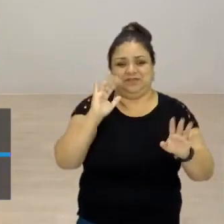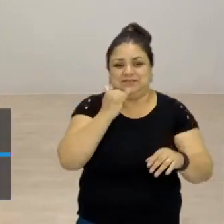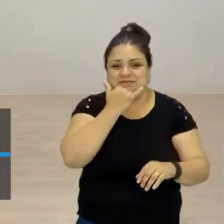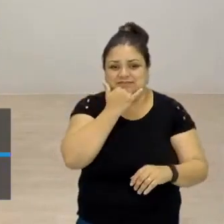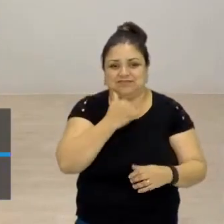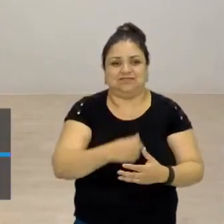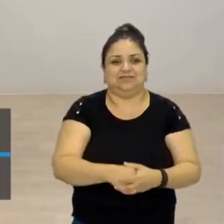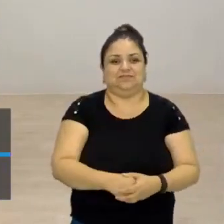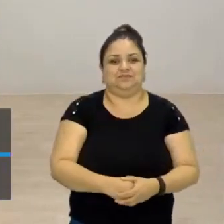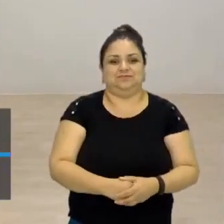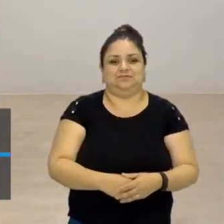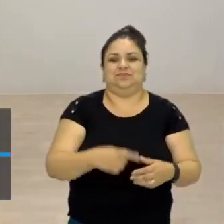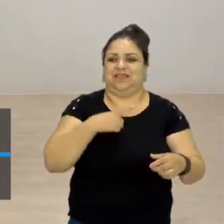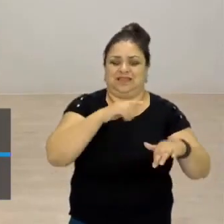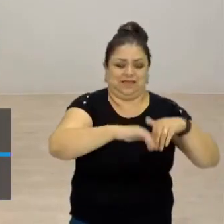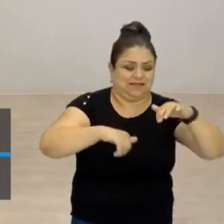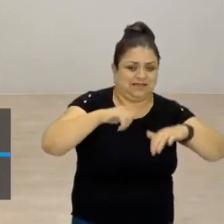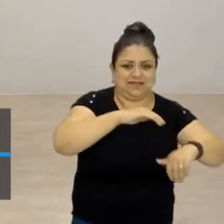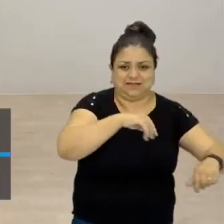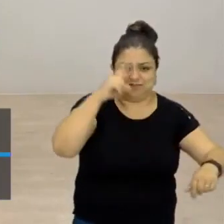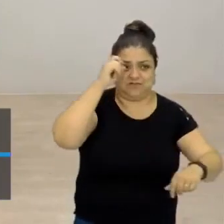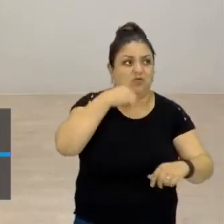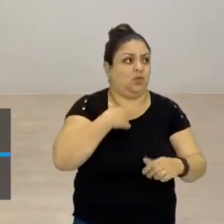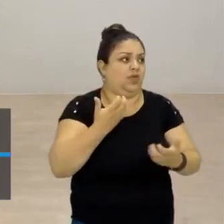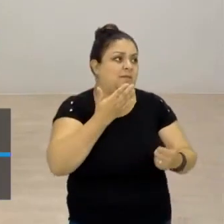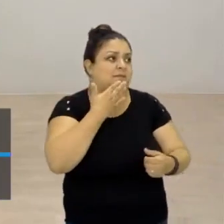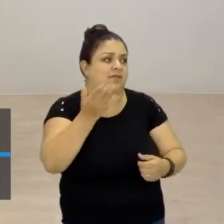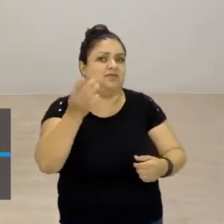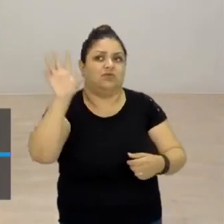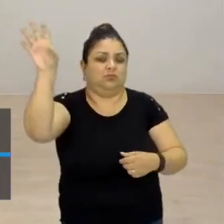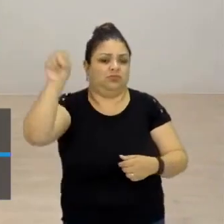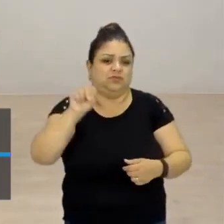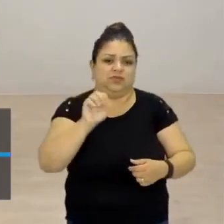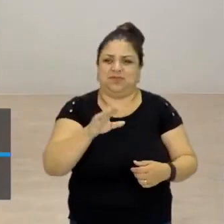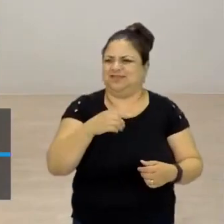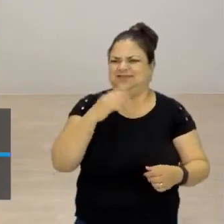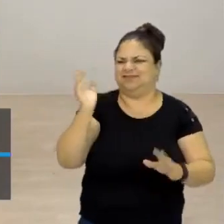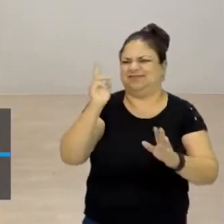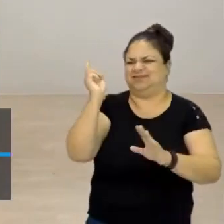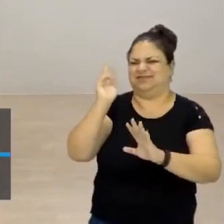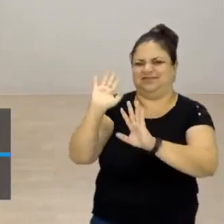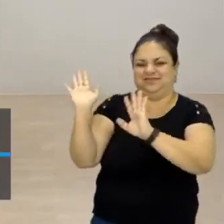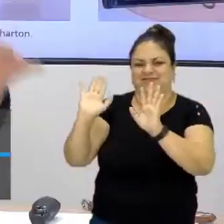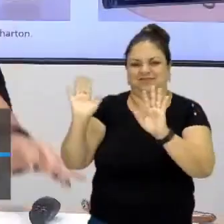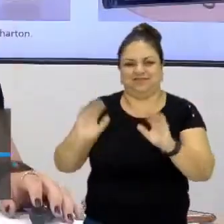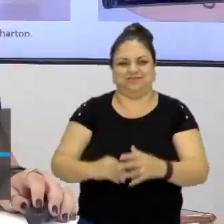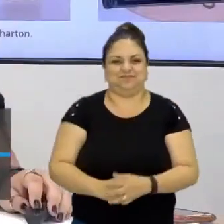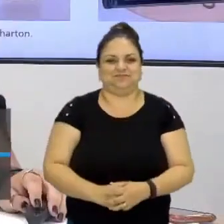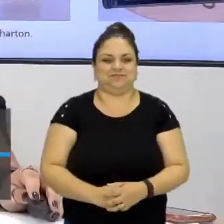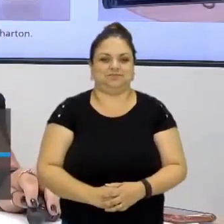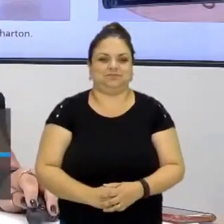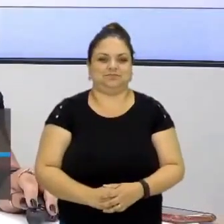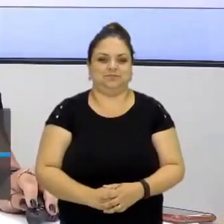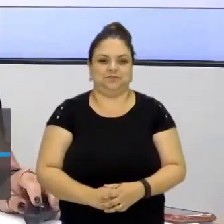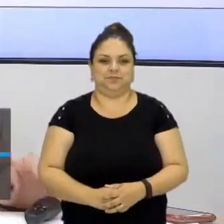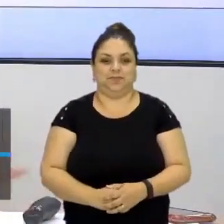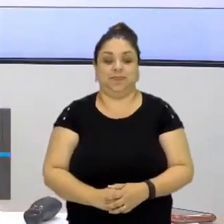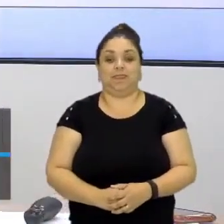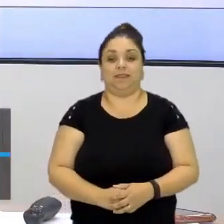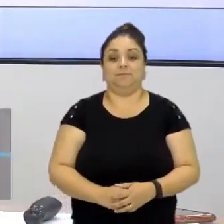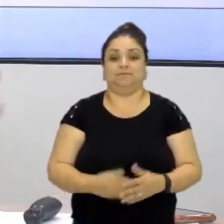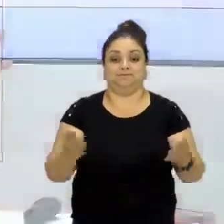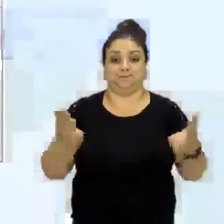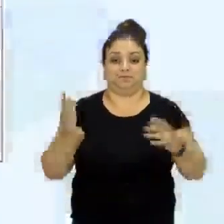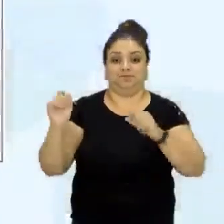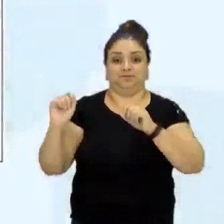cheia de componentes. Tipo, se pra ir buscar. Fique em mas paz. Alita, não vai dar, não vai dar bom. Não vai dar bom. Né? E aqui pra